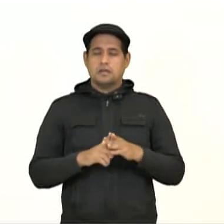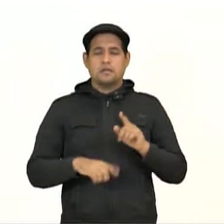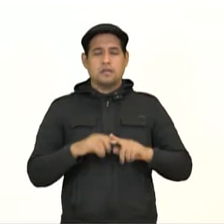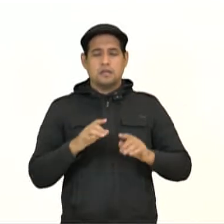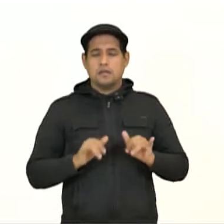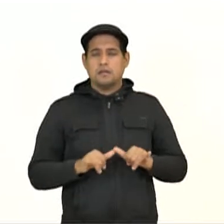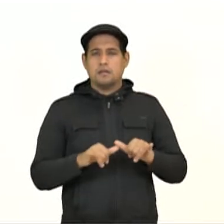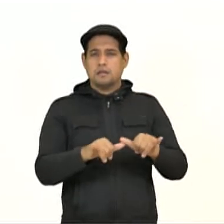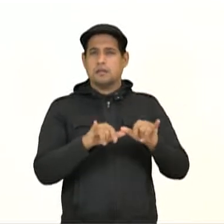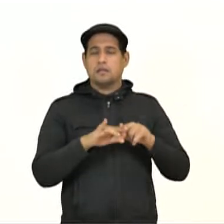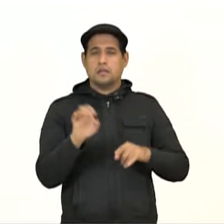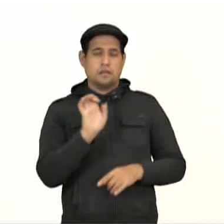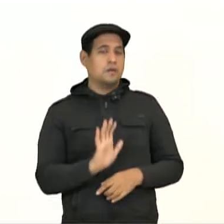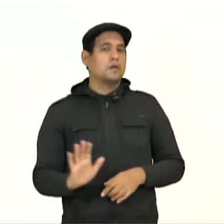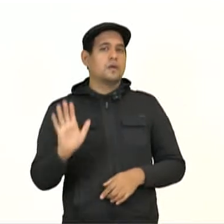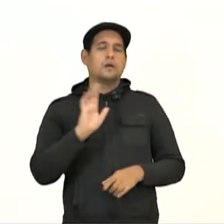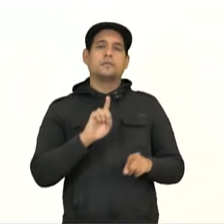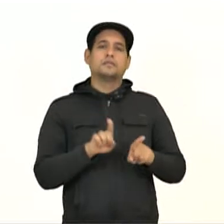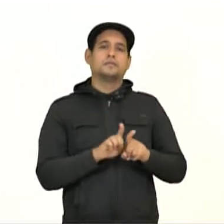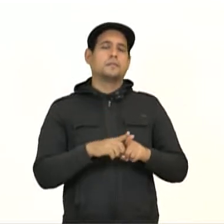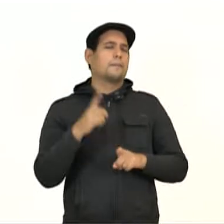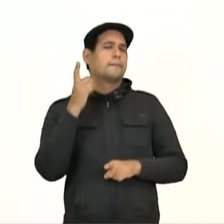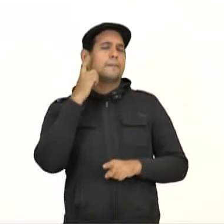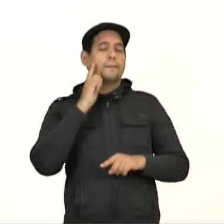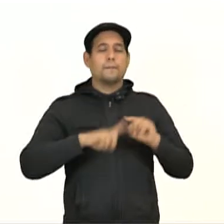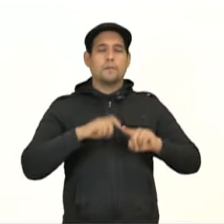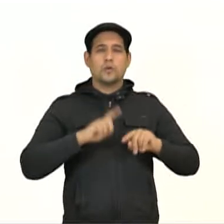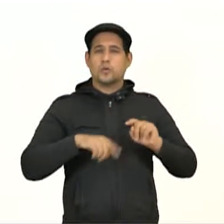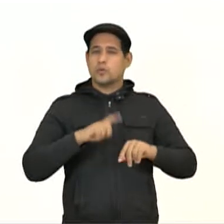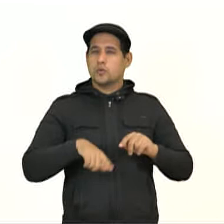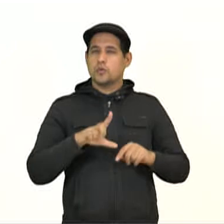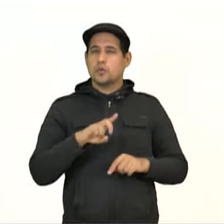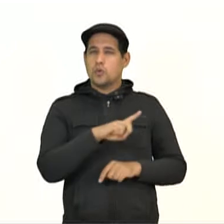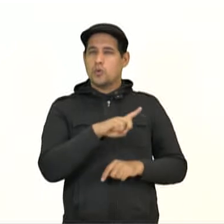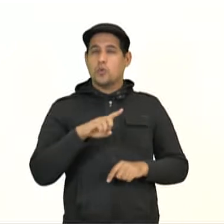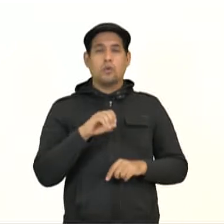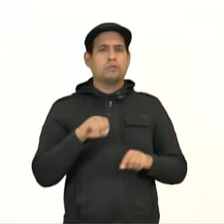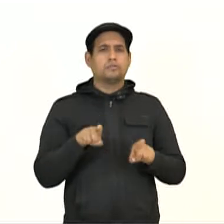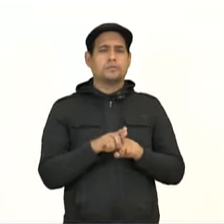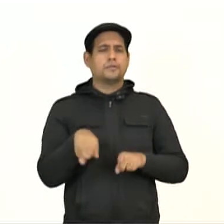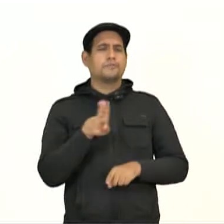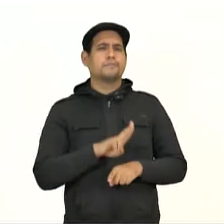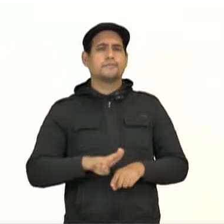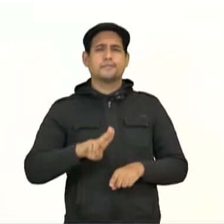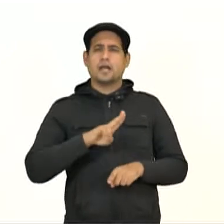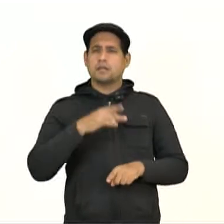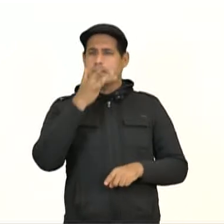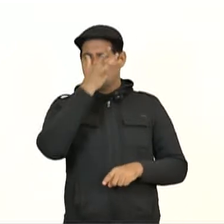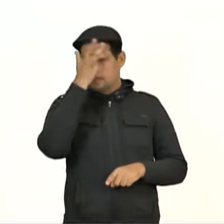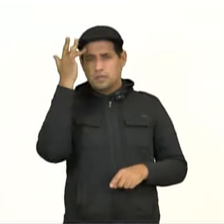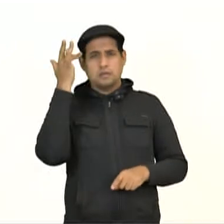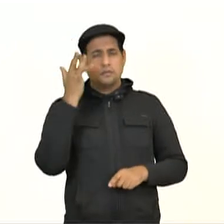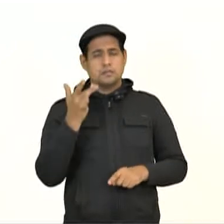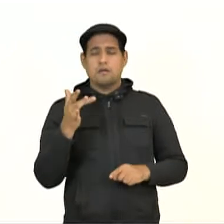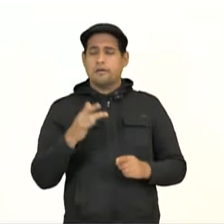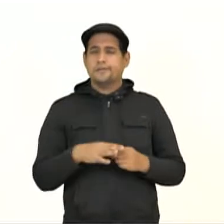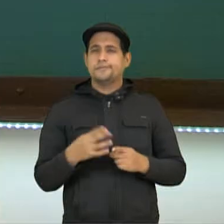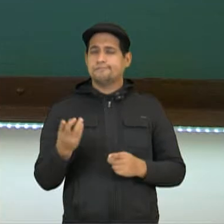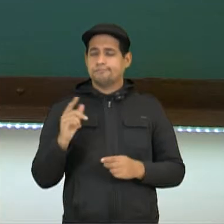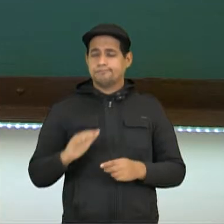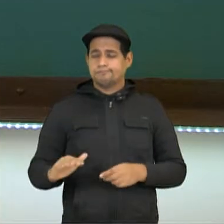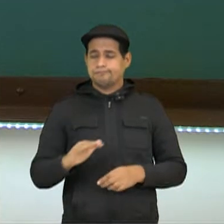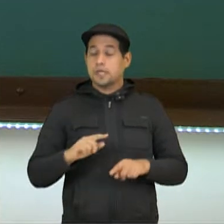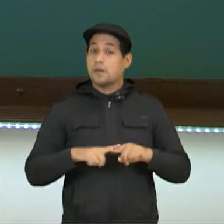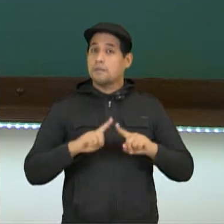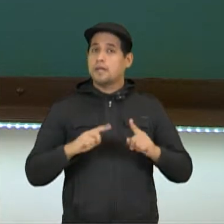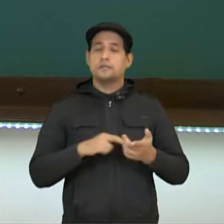orientais no continente europeu, considerados produtos de luxos, eram consumidos pelas classes mais abastadas. E esse comércio